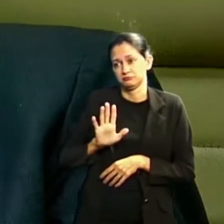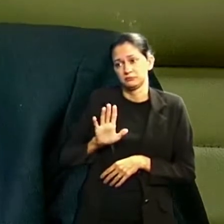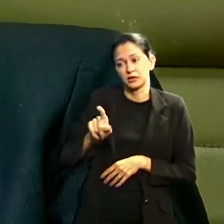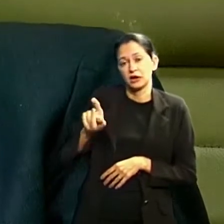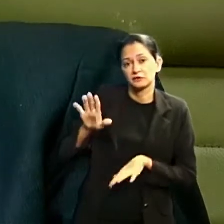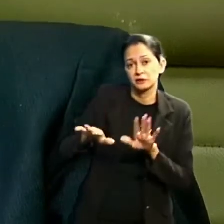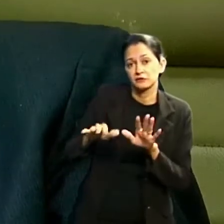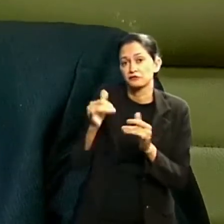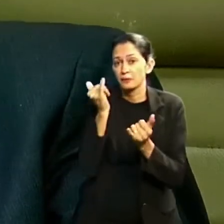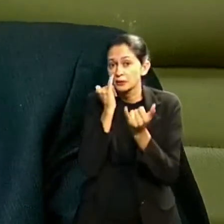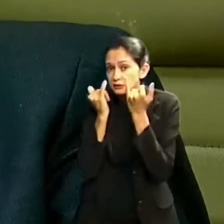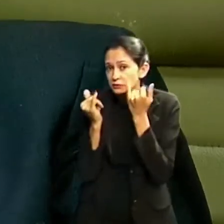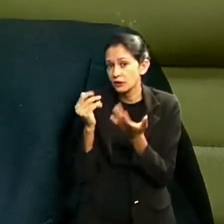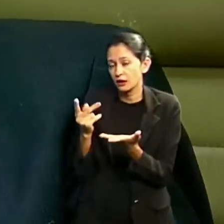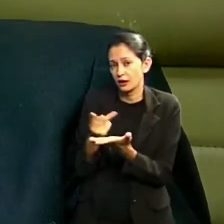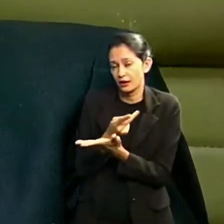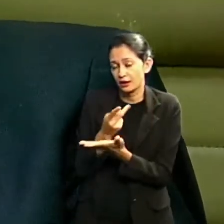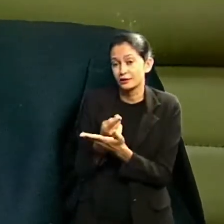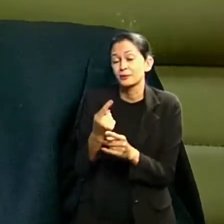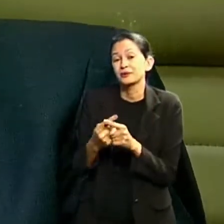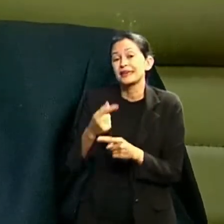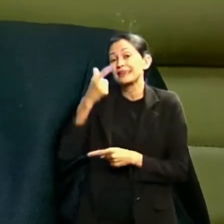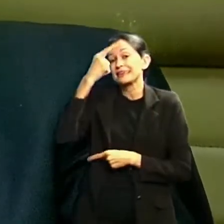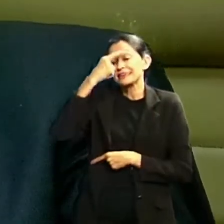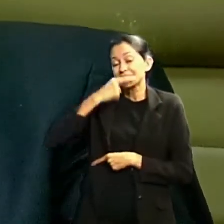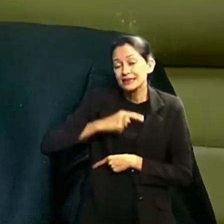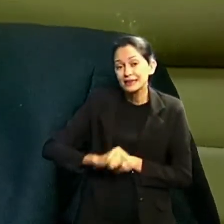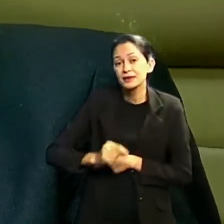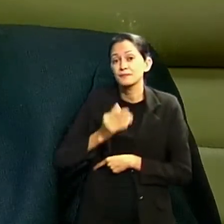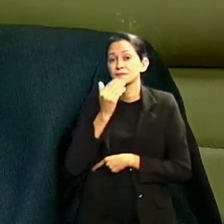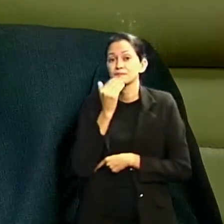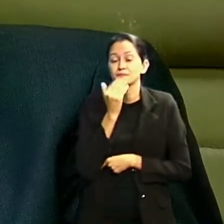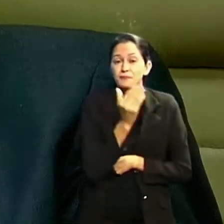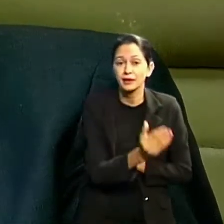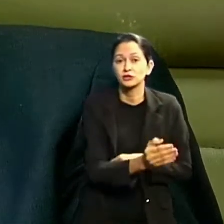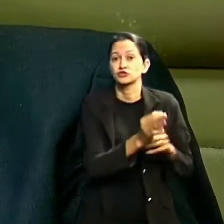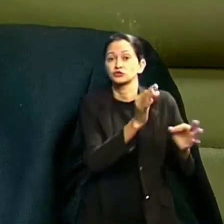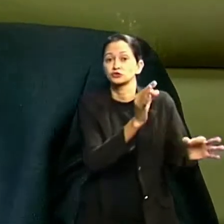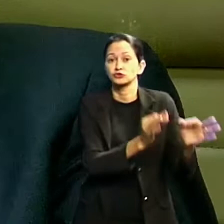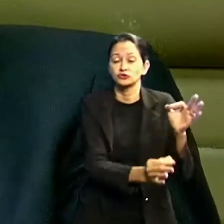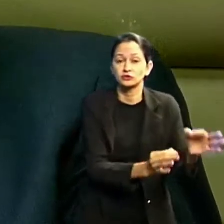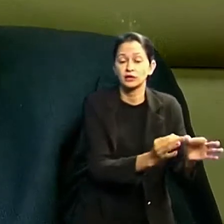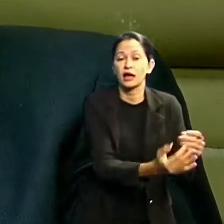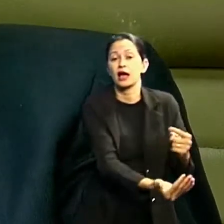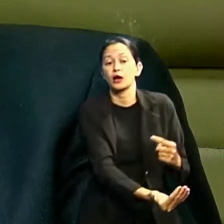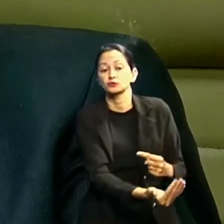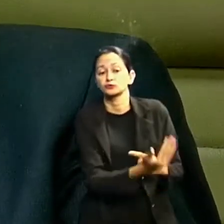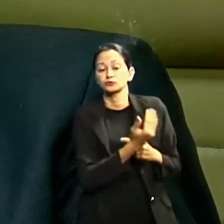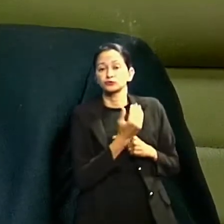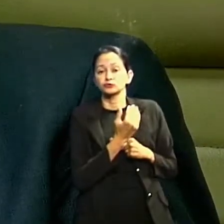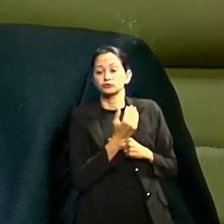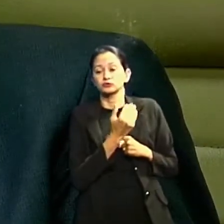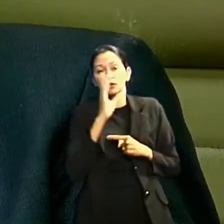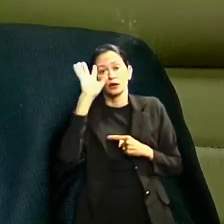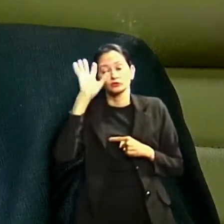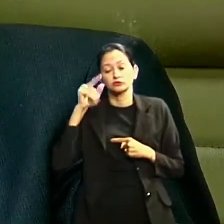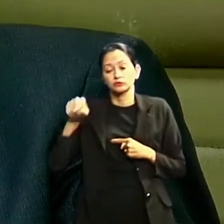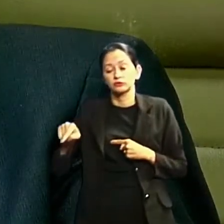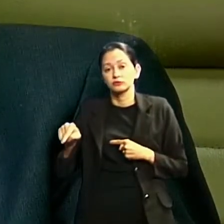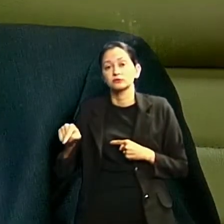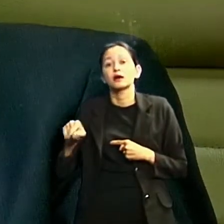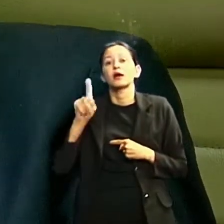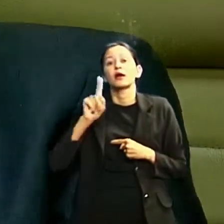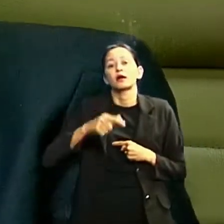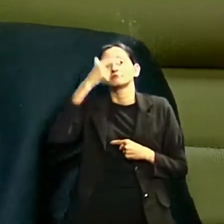pedir auxílio jurídico para consertar o IMAS foi o próprio prefeito municipal de